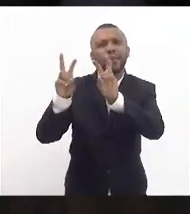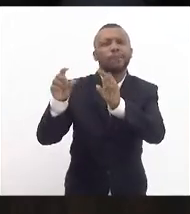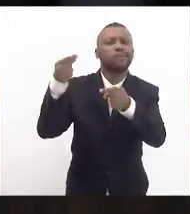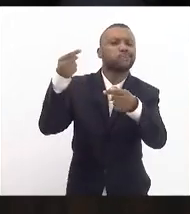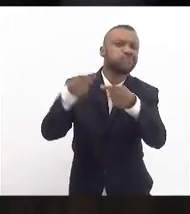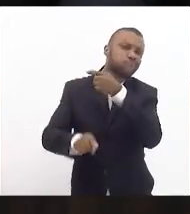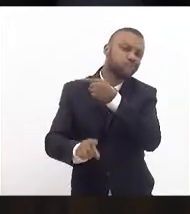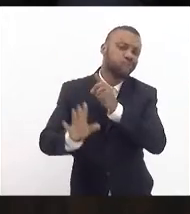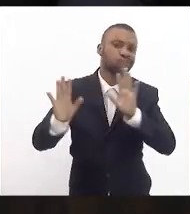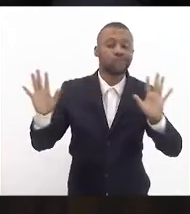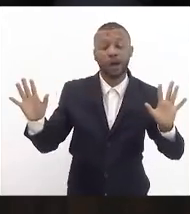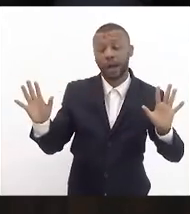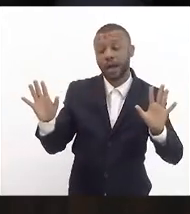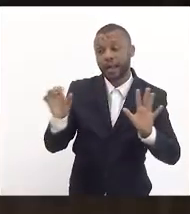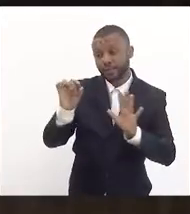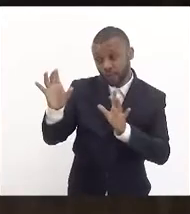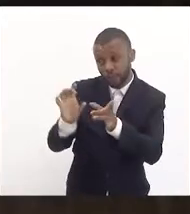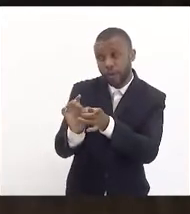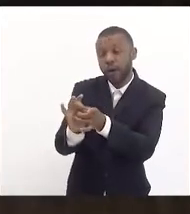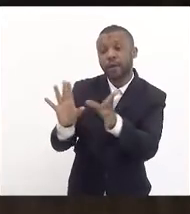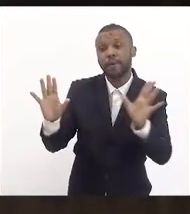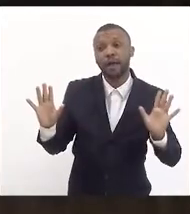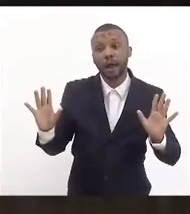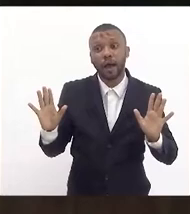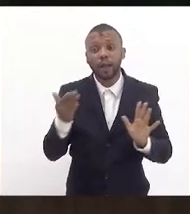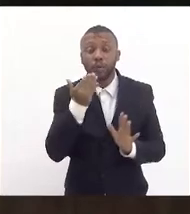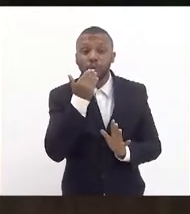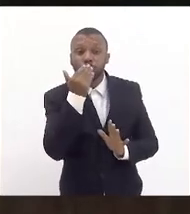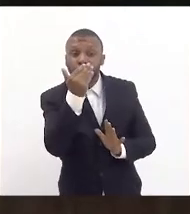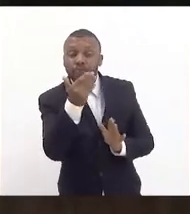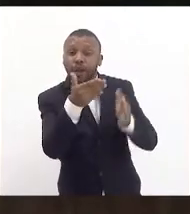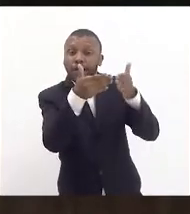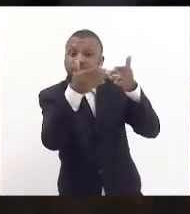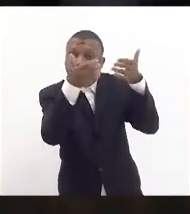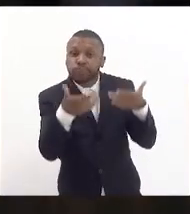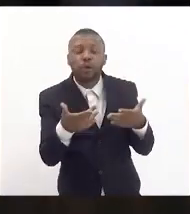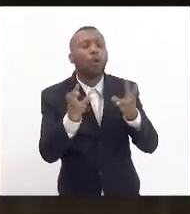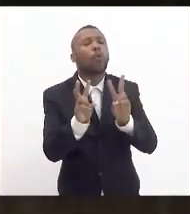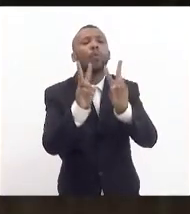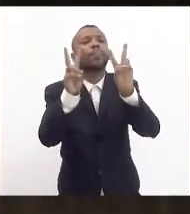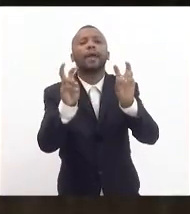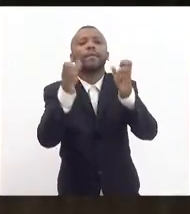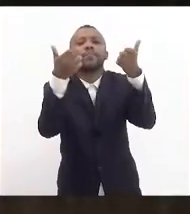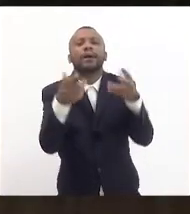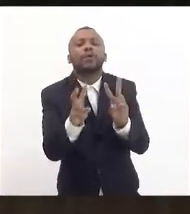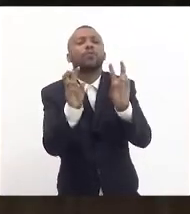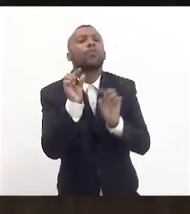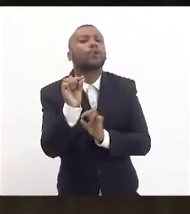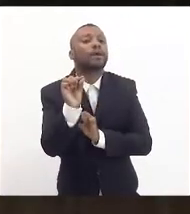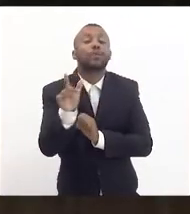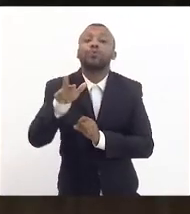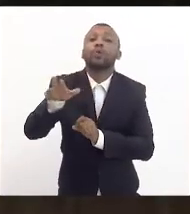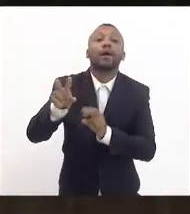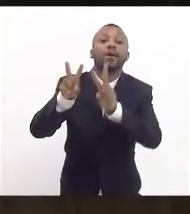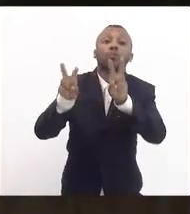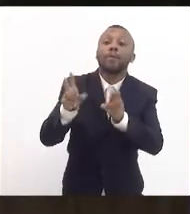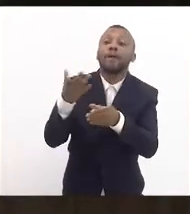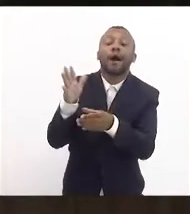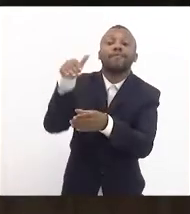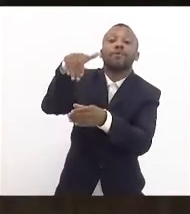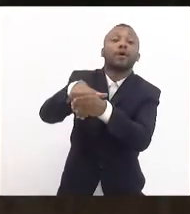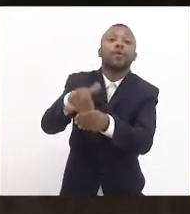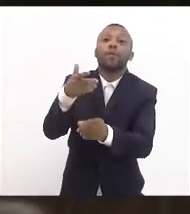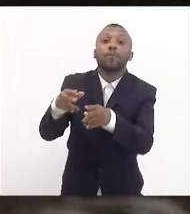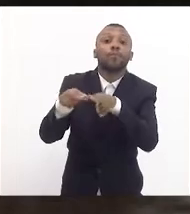uma questão de ordem, eu vou conceder para o senhor. Eu não pedi só questão que de ordem, vez, porque a minha realmente... Qual é o tema. A minha não era sobre a votação. Por isso que eu não